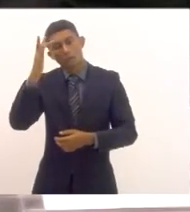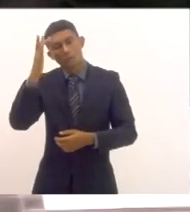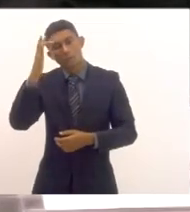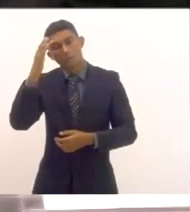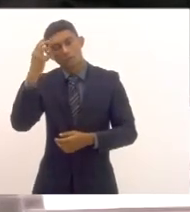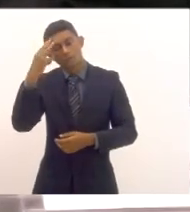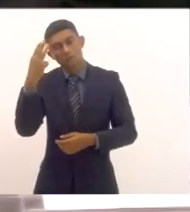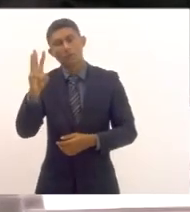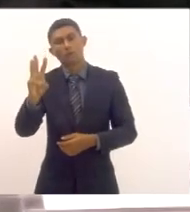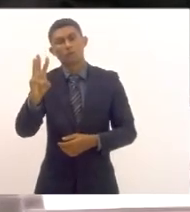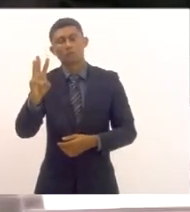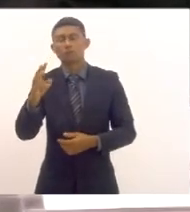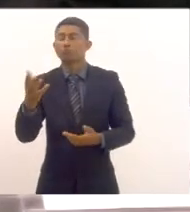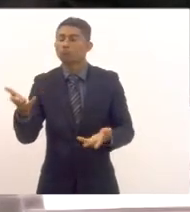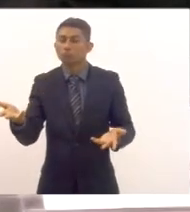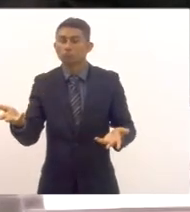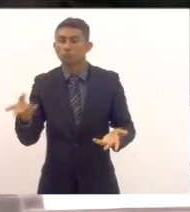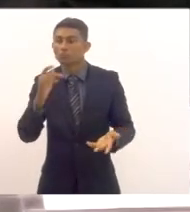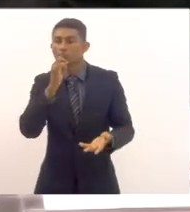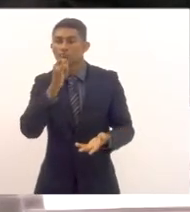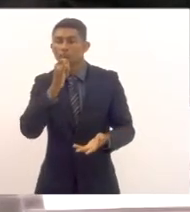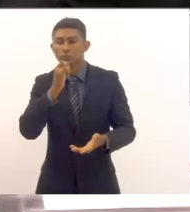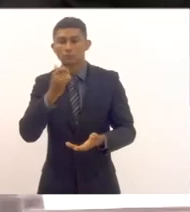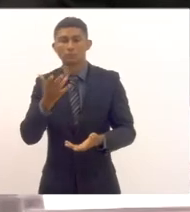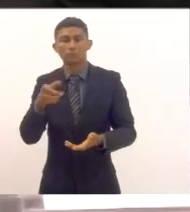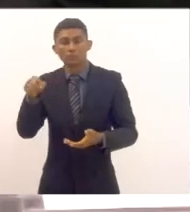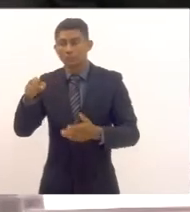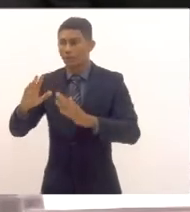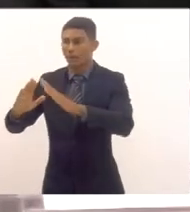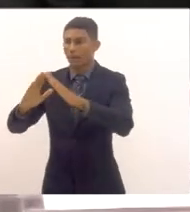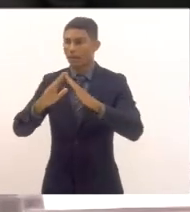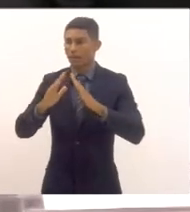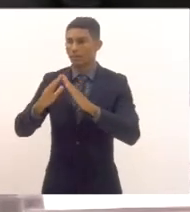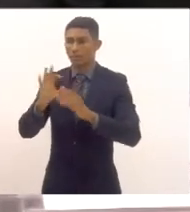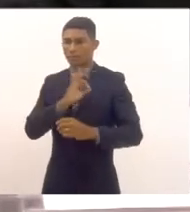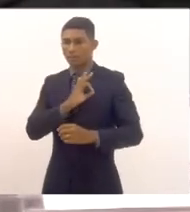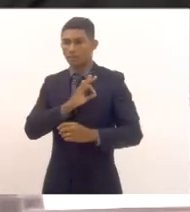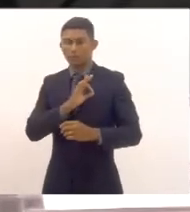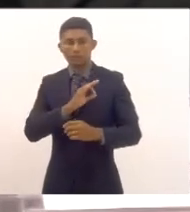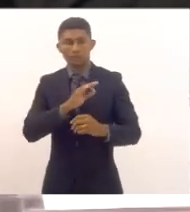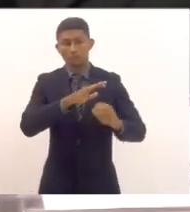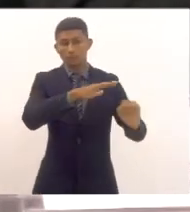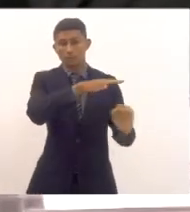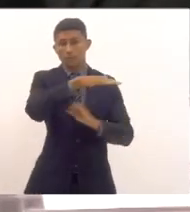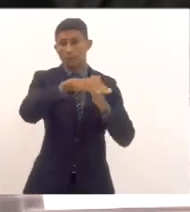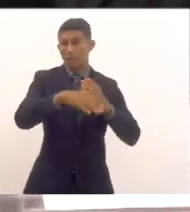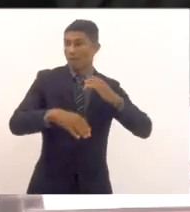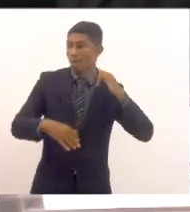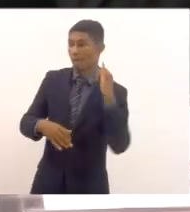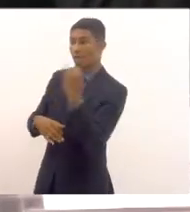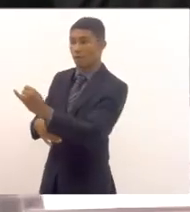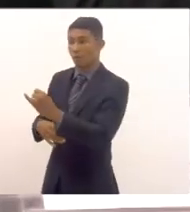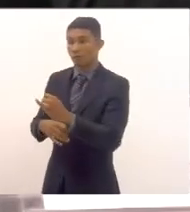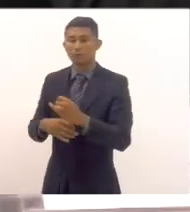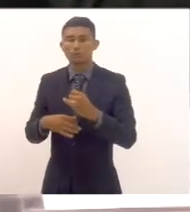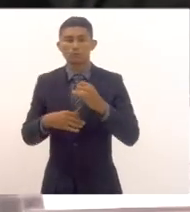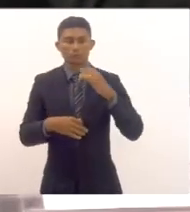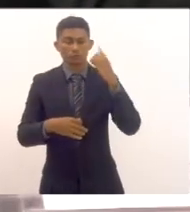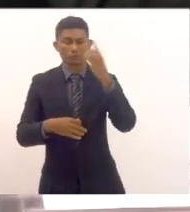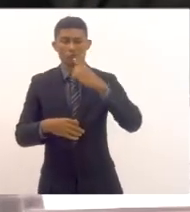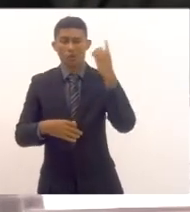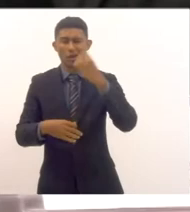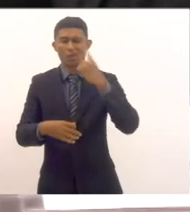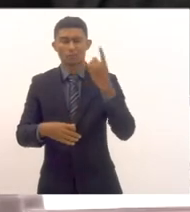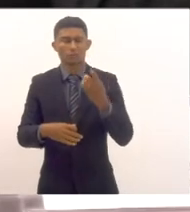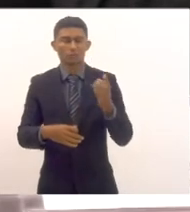chega denunciando as delegacias na 24 1734 52/60 chegou a denúncia da SuperVia através do advogado ao doutor